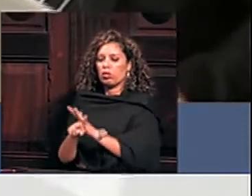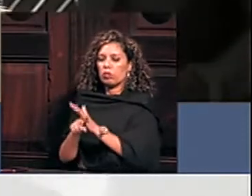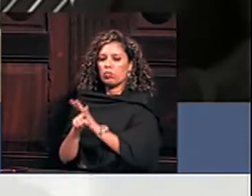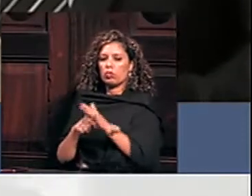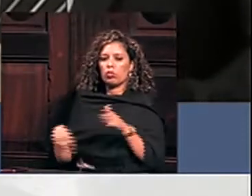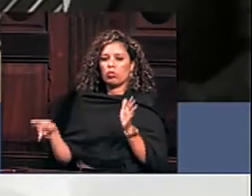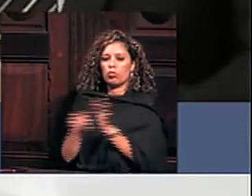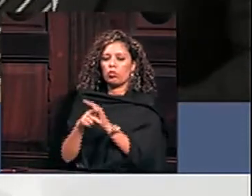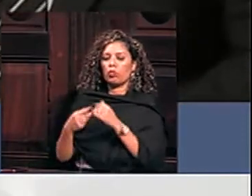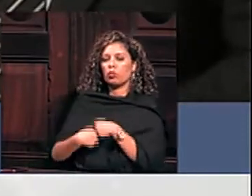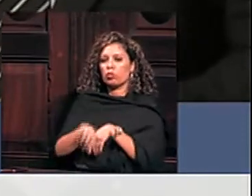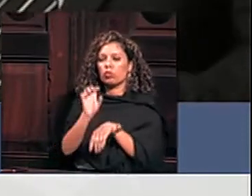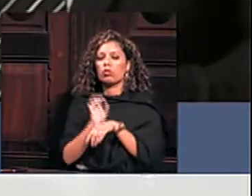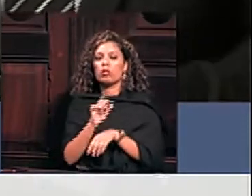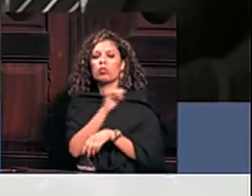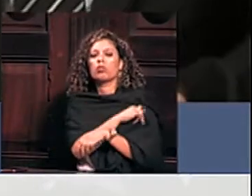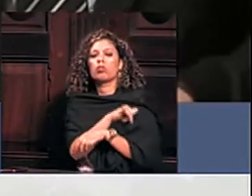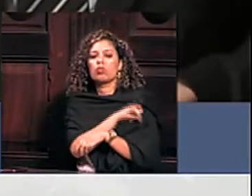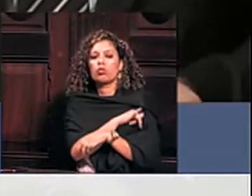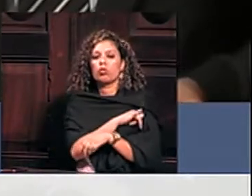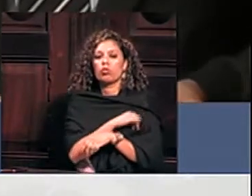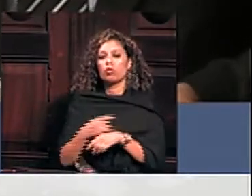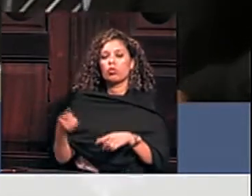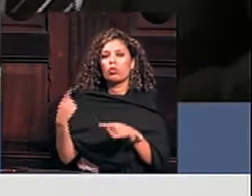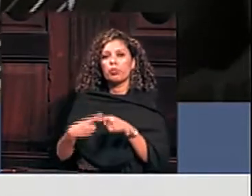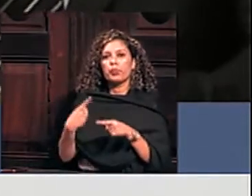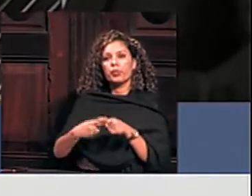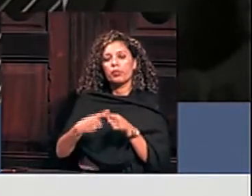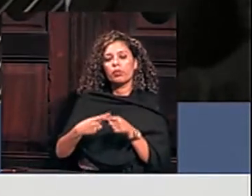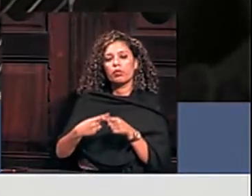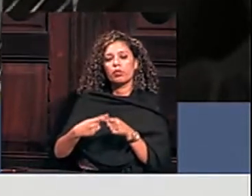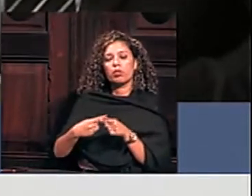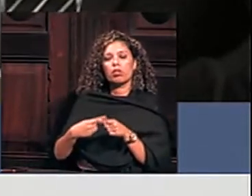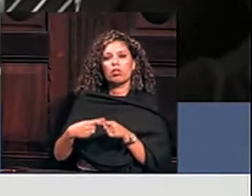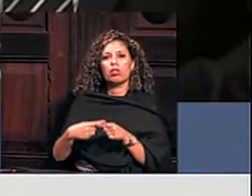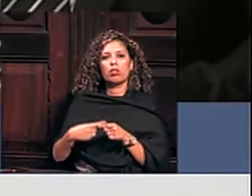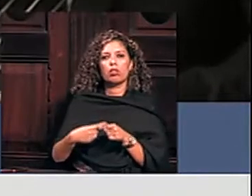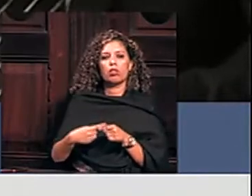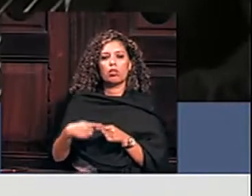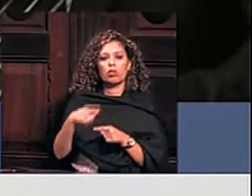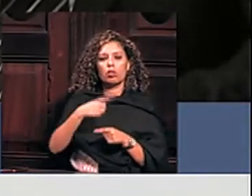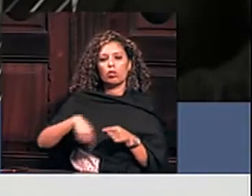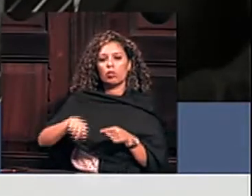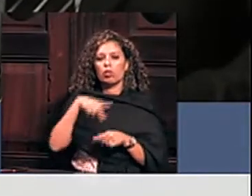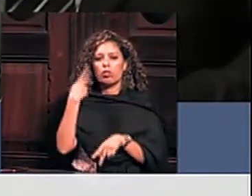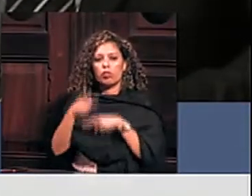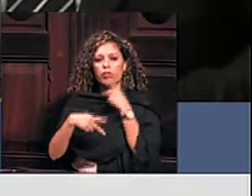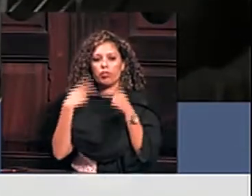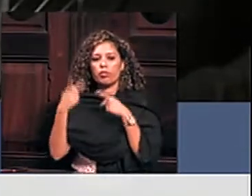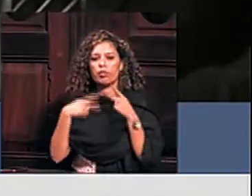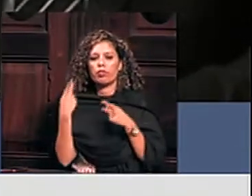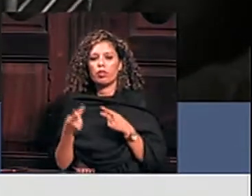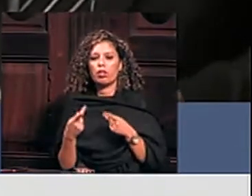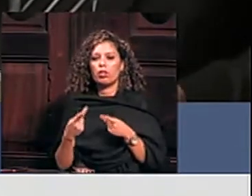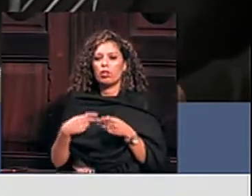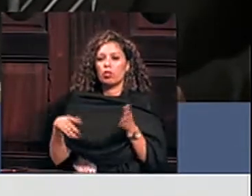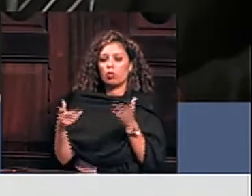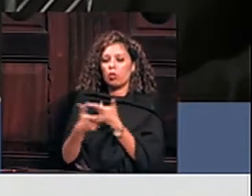o subprocurador, a respeito especificamente dessa questão dos